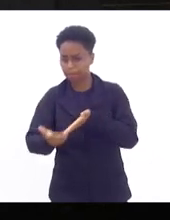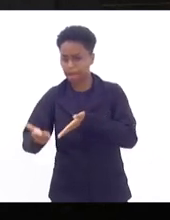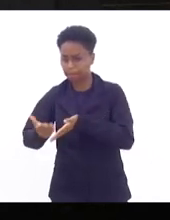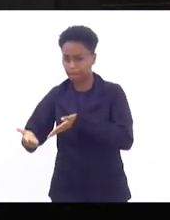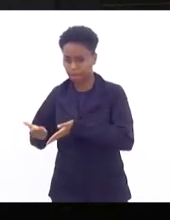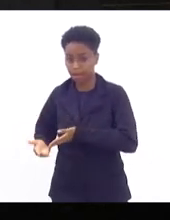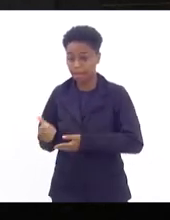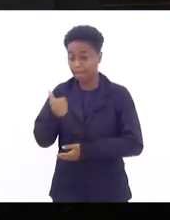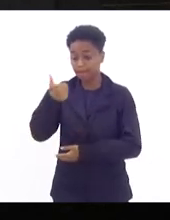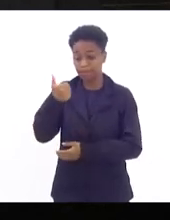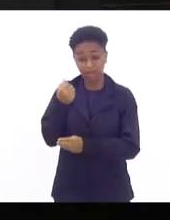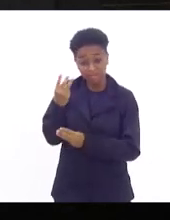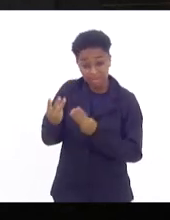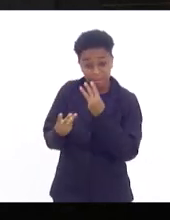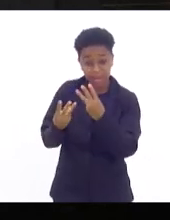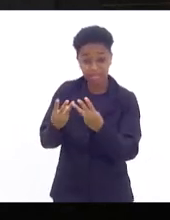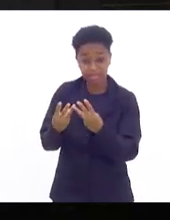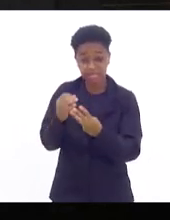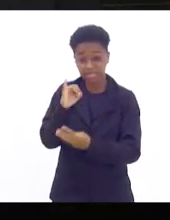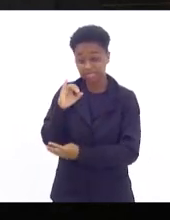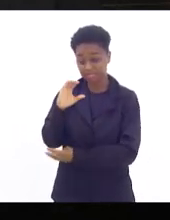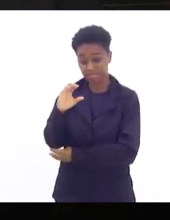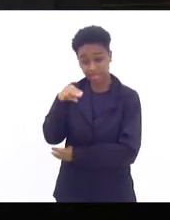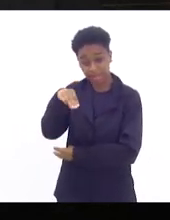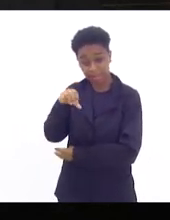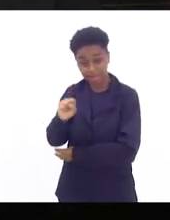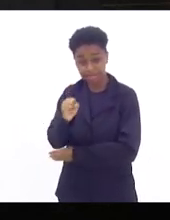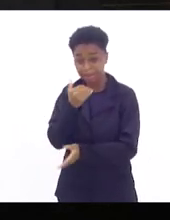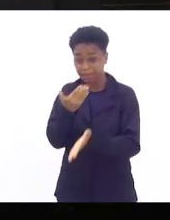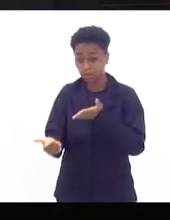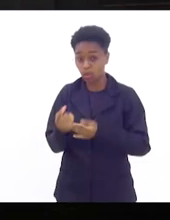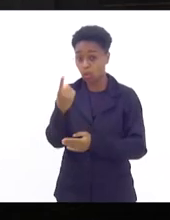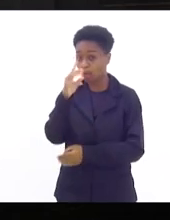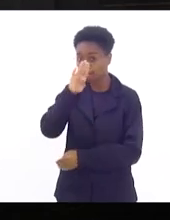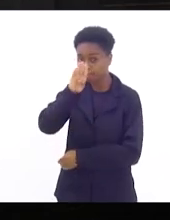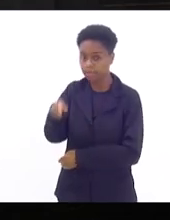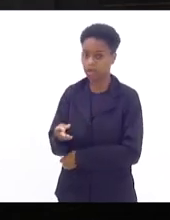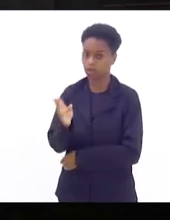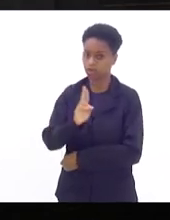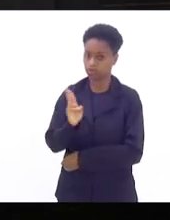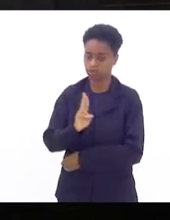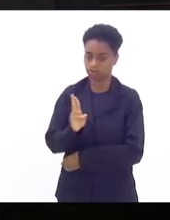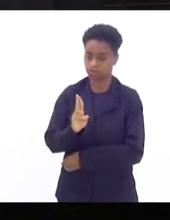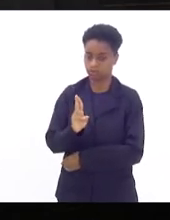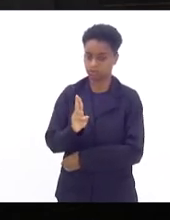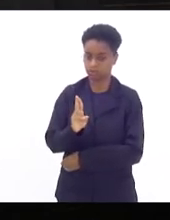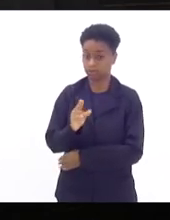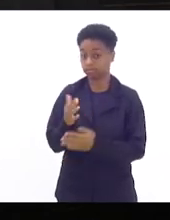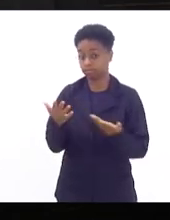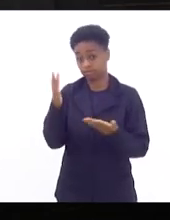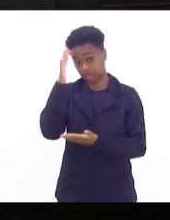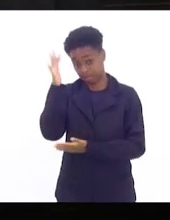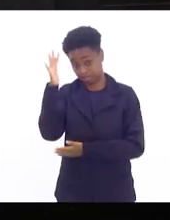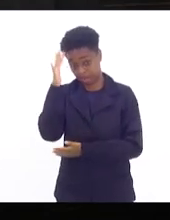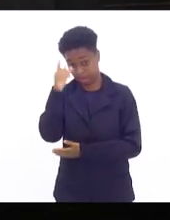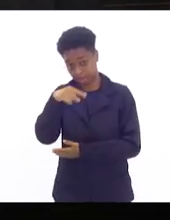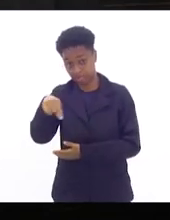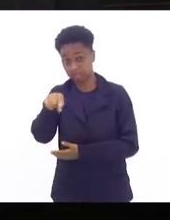primeiro trimestre, só de ICMS, 1 bilhão de reais. Imaginemos,